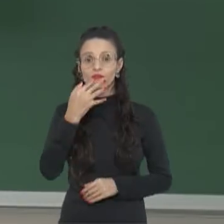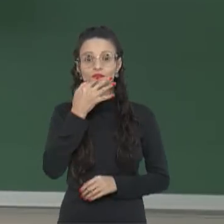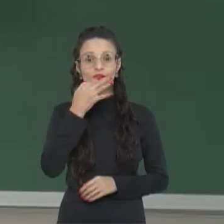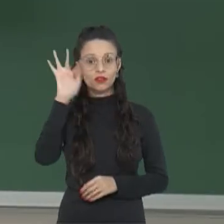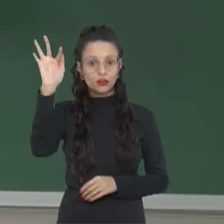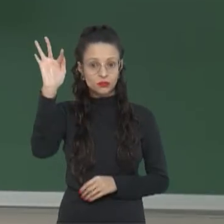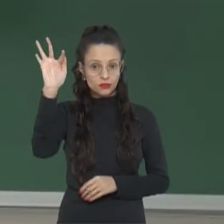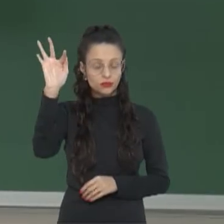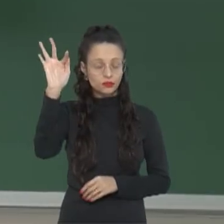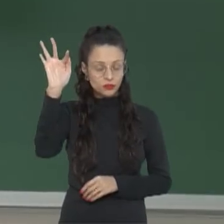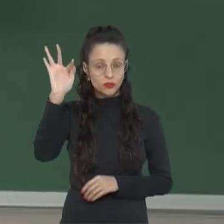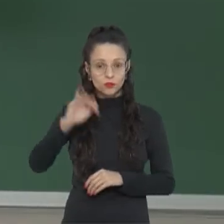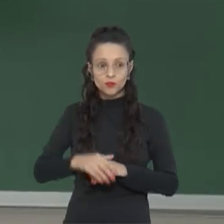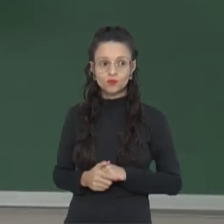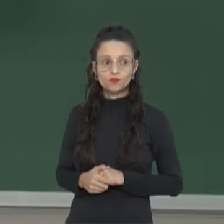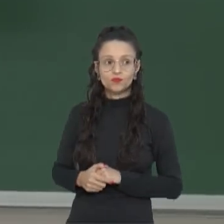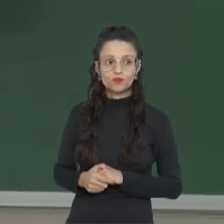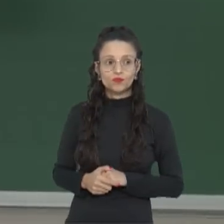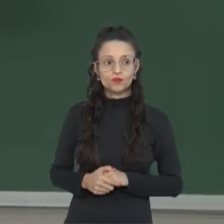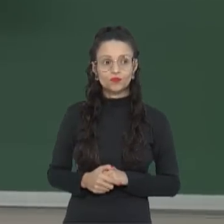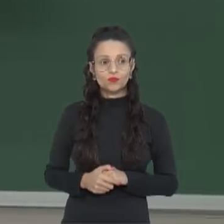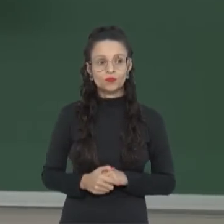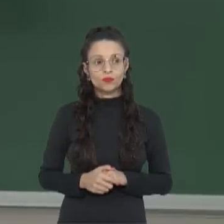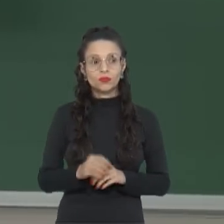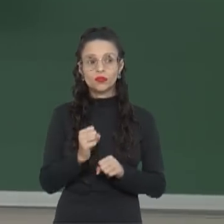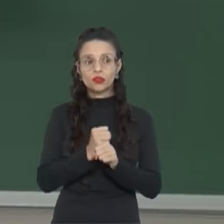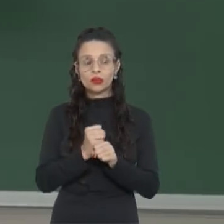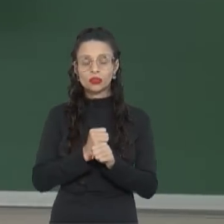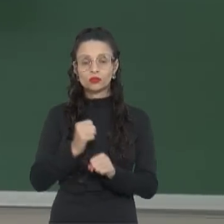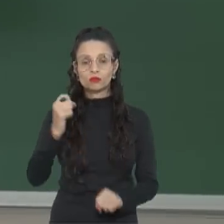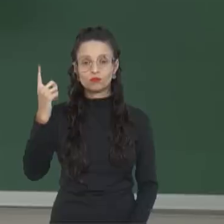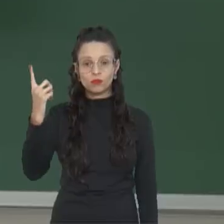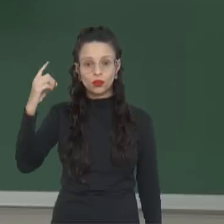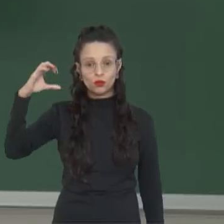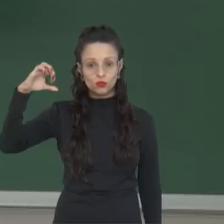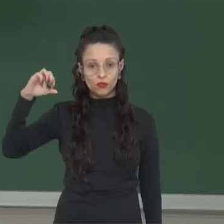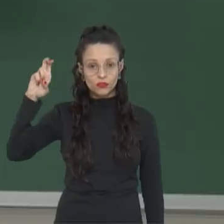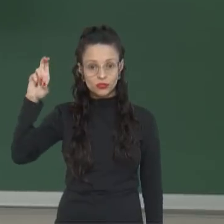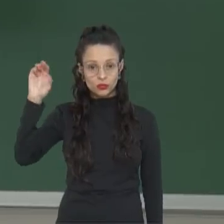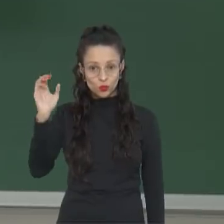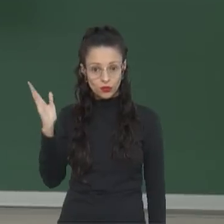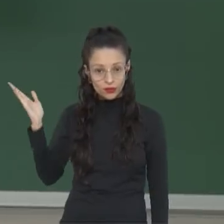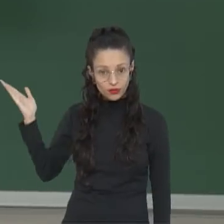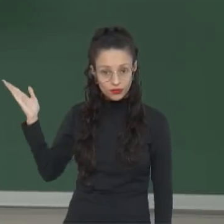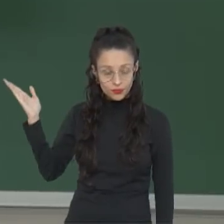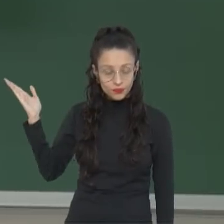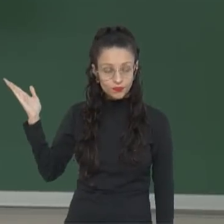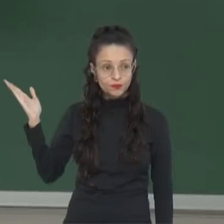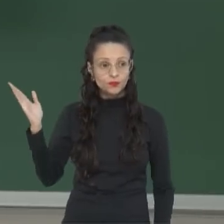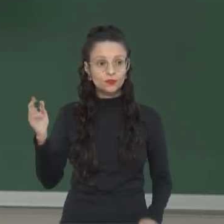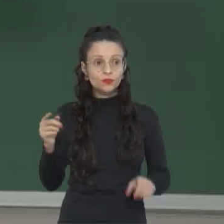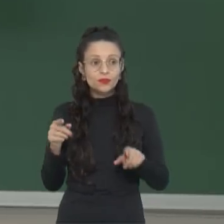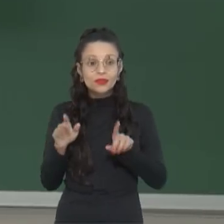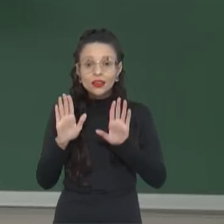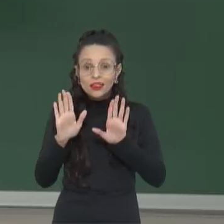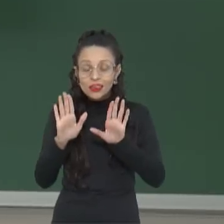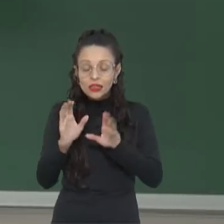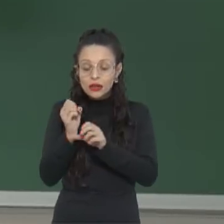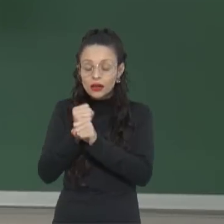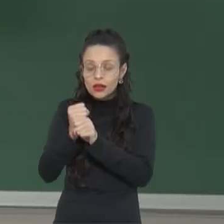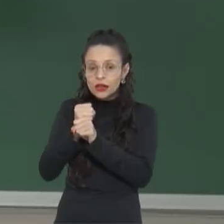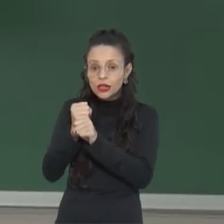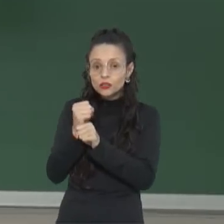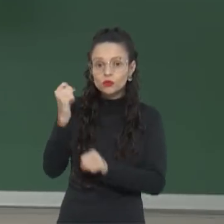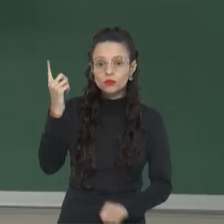superpotência colonial na África. Na década de 50, Marrocos, Tunísia e Guiné. E no ano de 60,